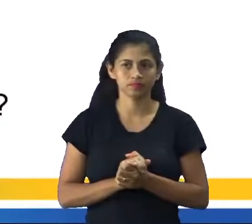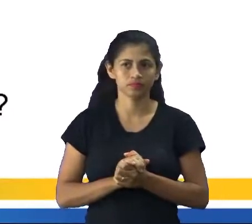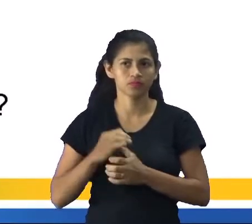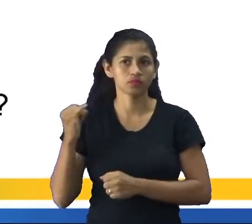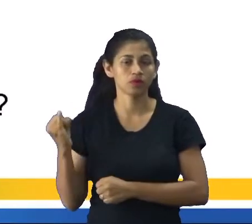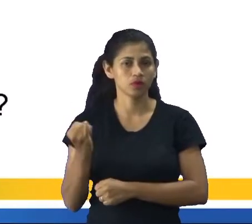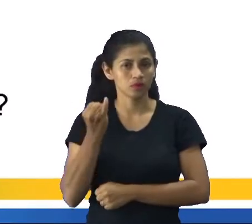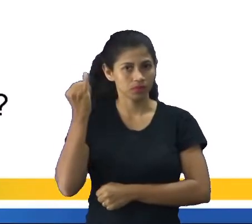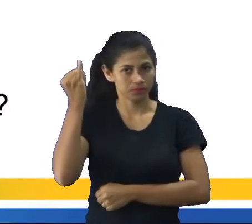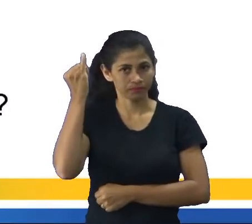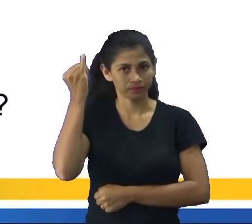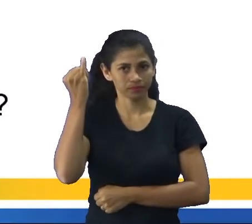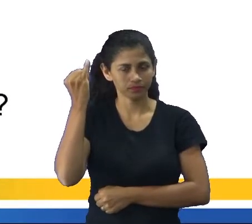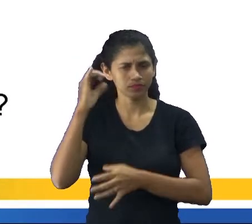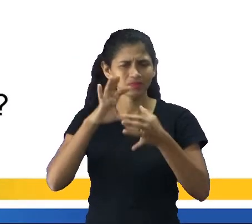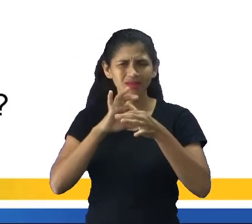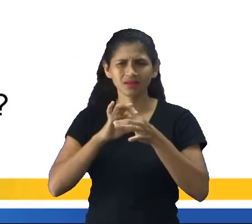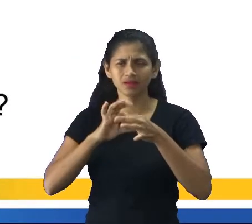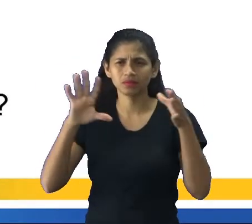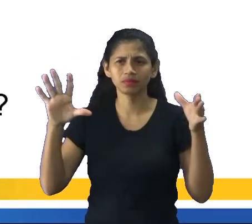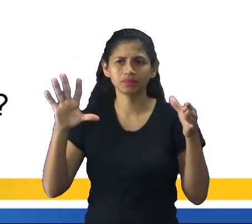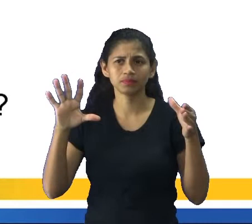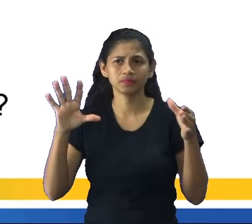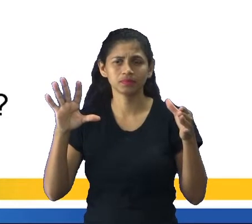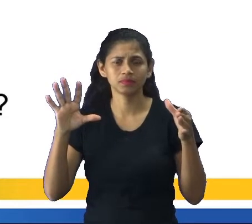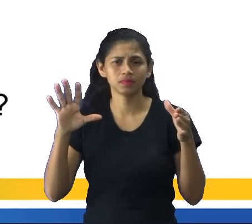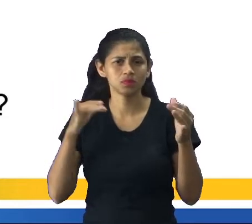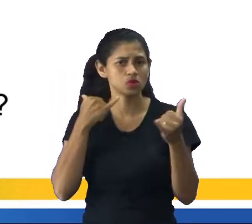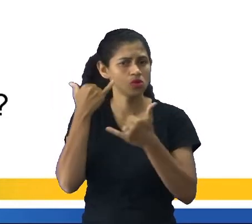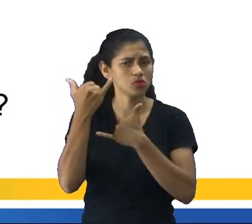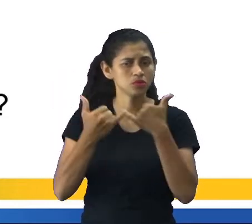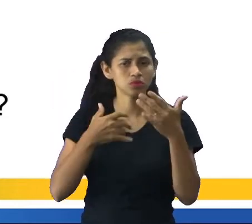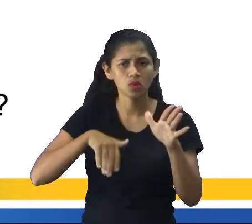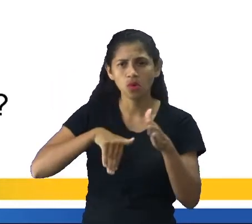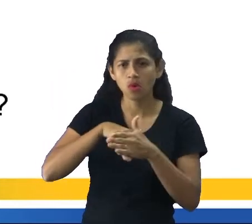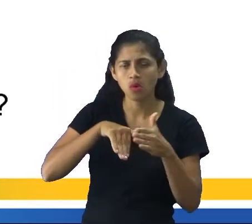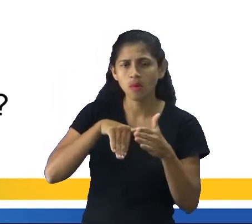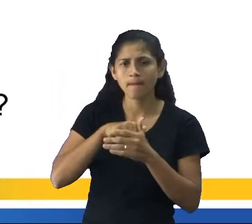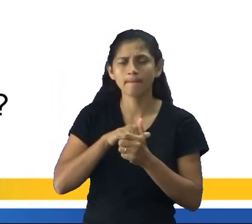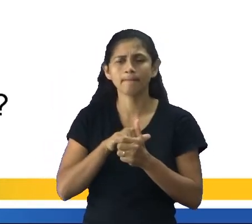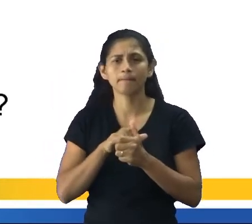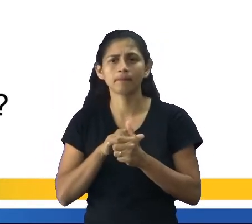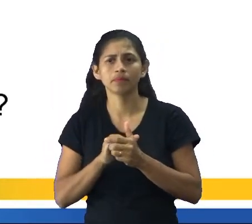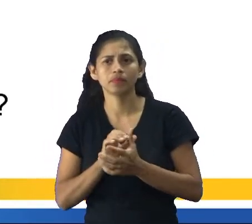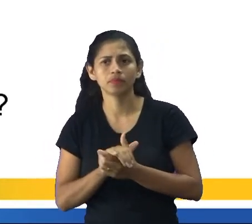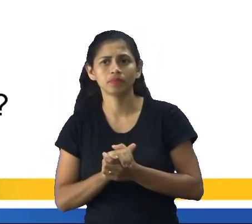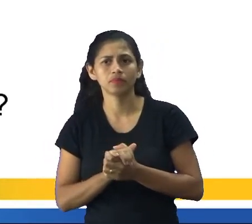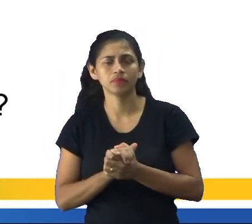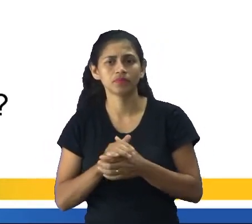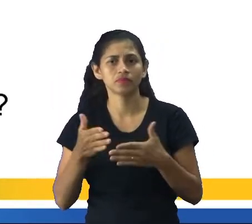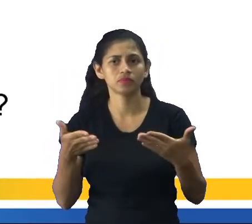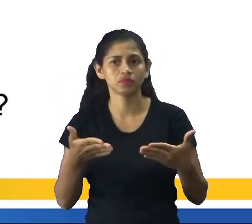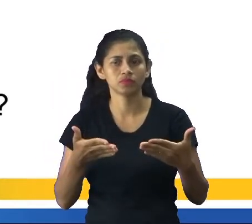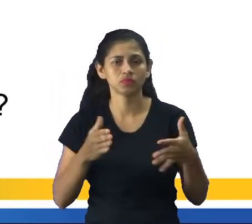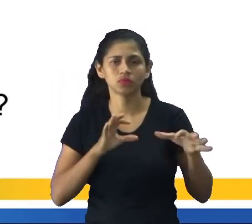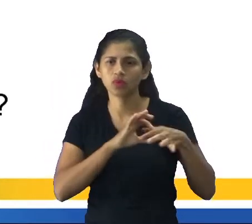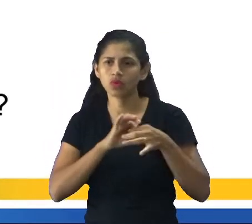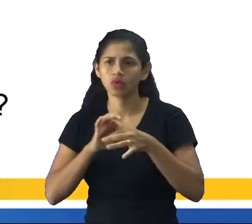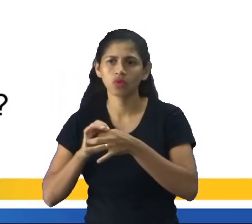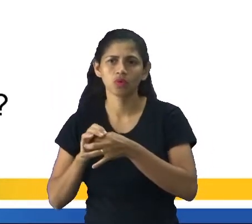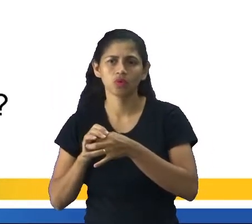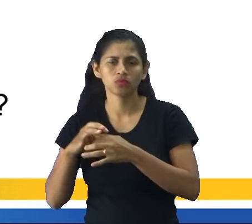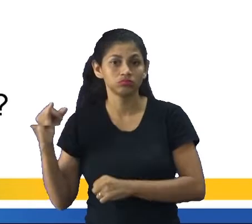coisa muito importante, que a gente tem essa liberdade dos jogos e brincadeira para todo mundo. E aí a gente vem aqui em um contexto